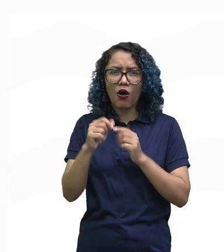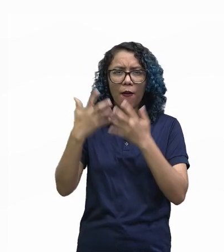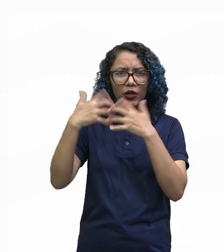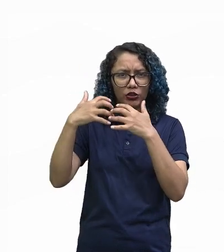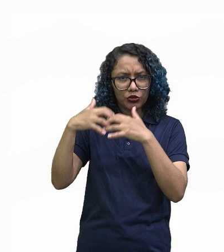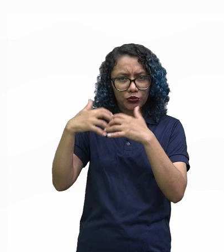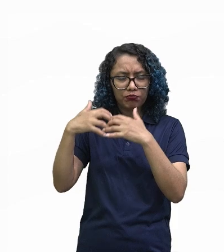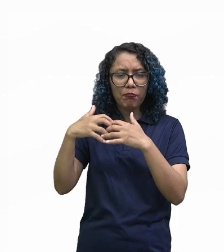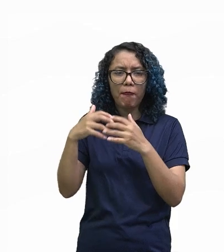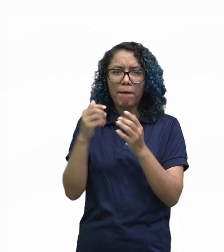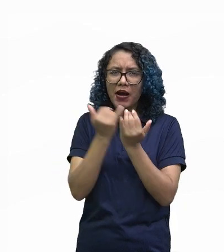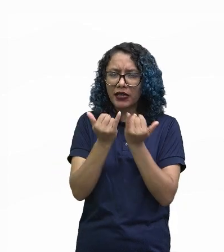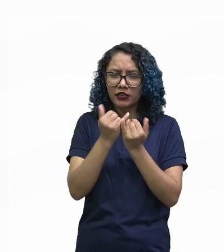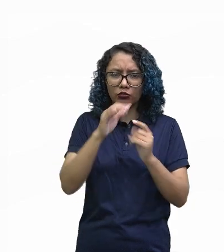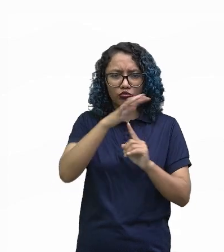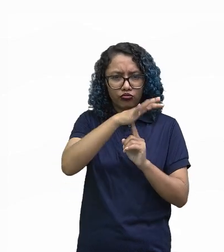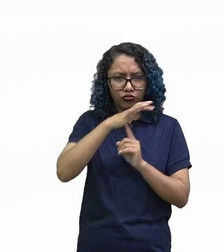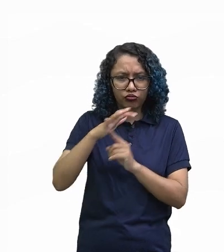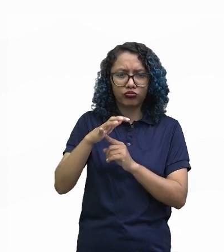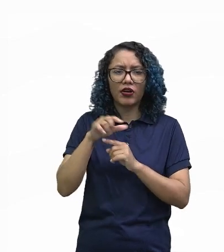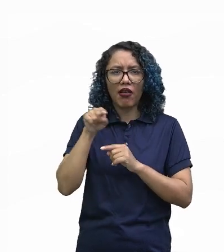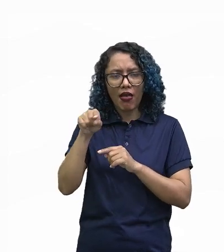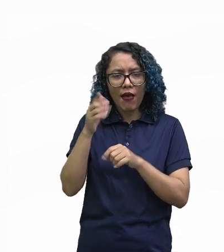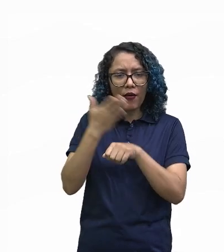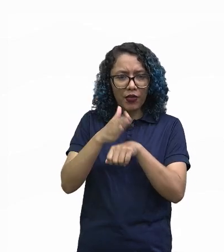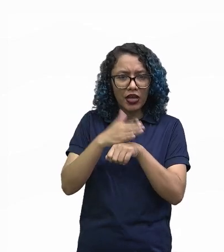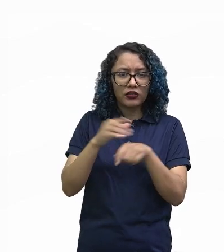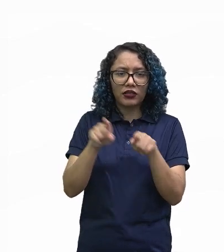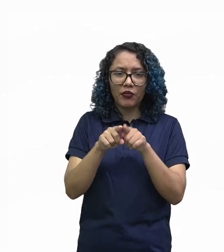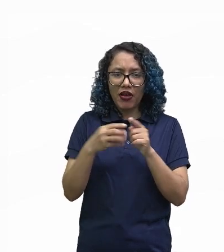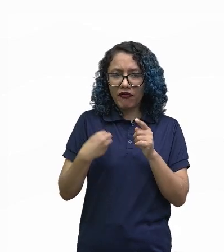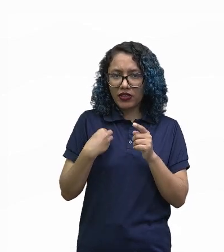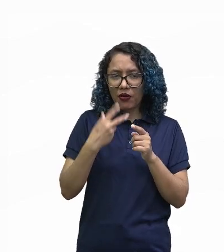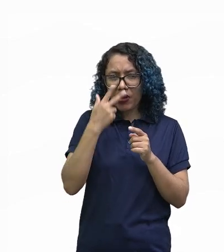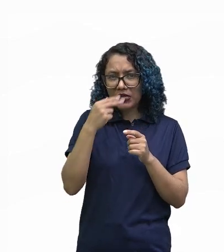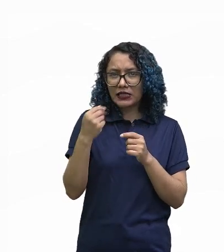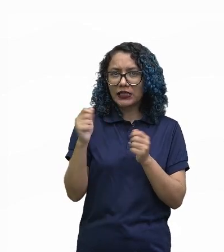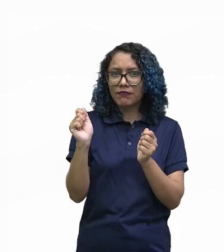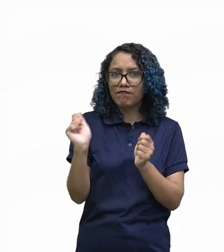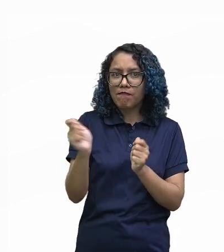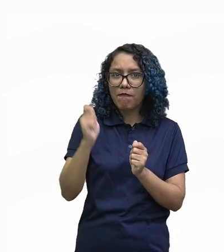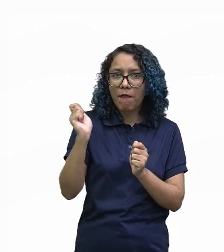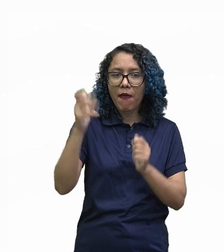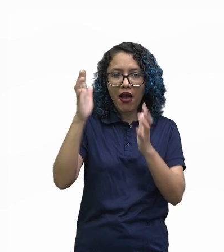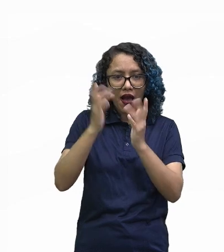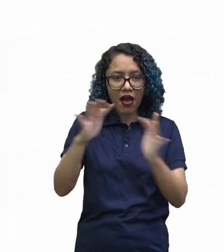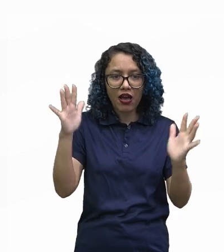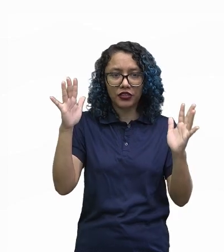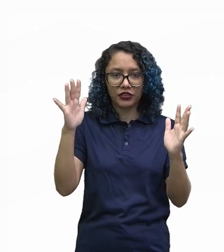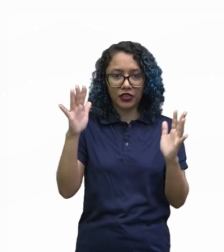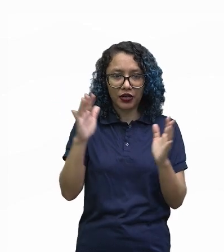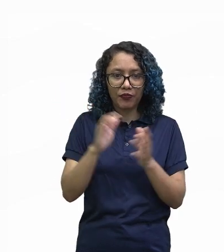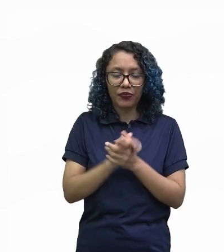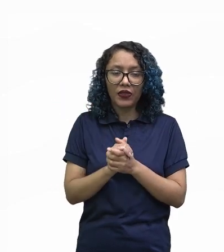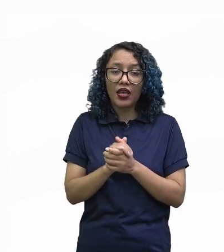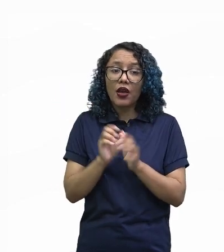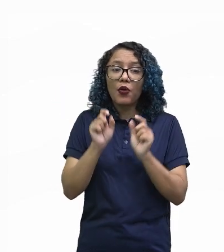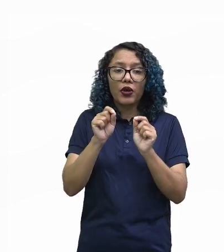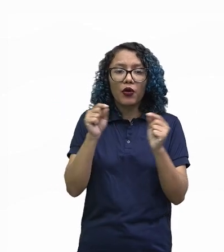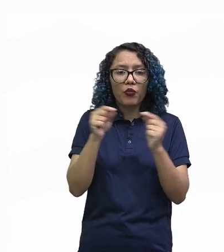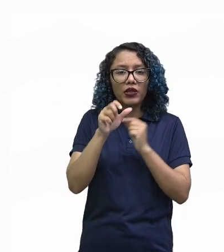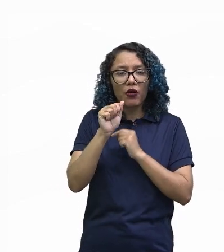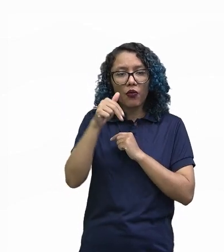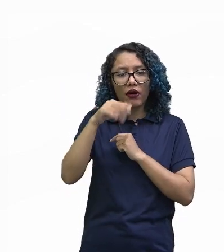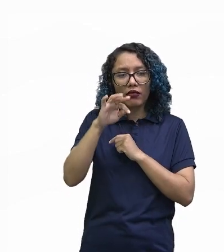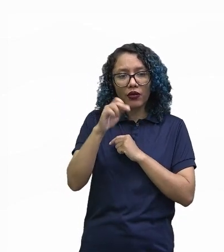hélice. Ele é muito prático. E sua vida é mágica. Esse menino, quase sempre da fila o antepenúltimo, é sem